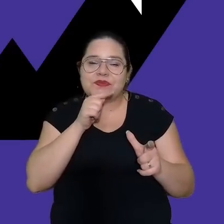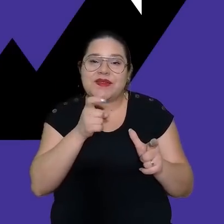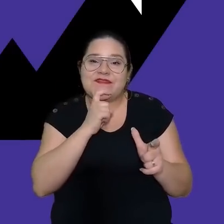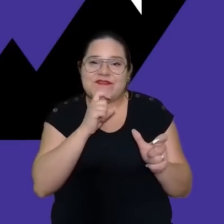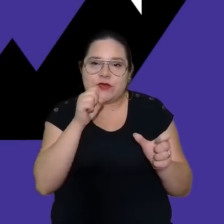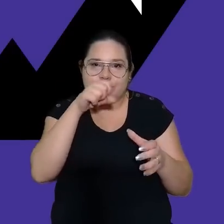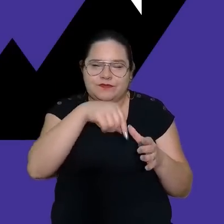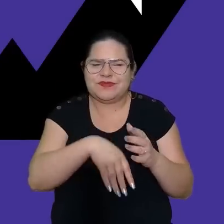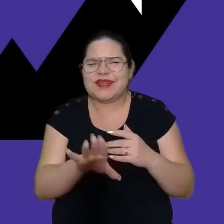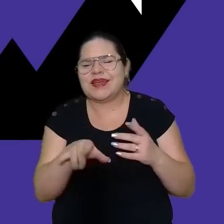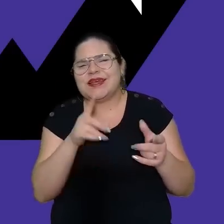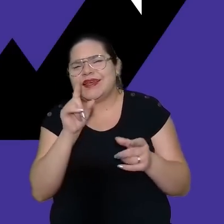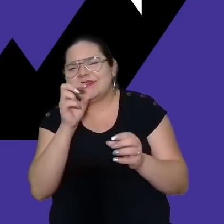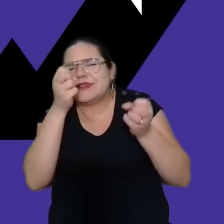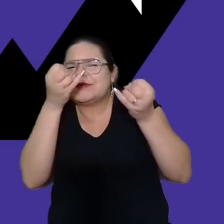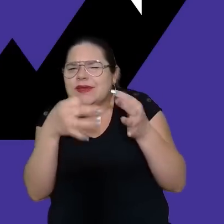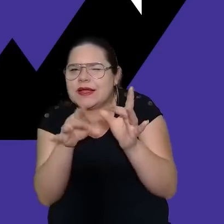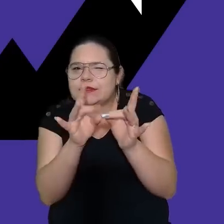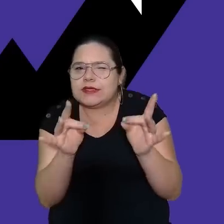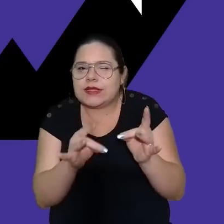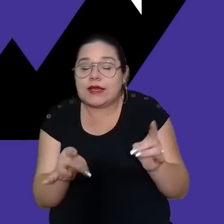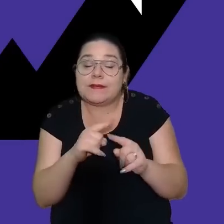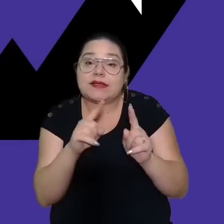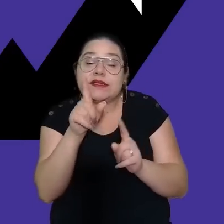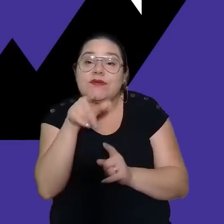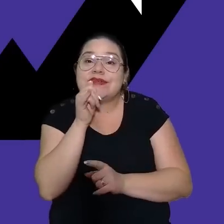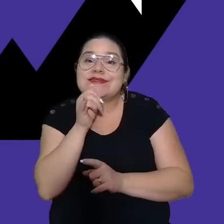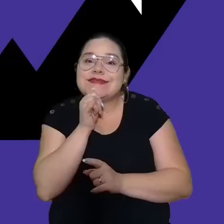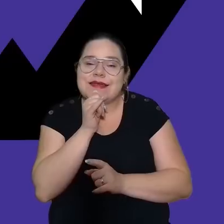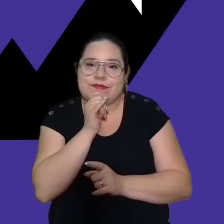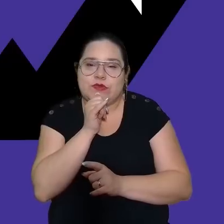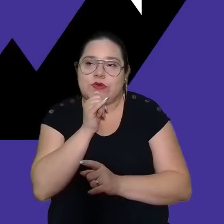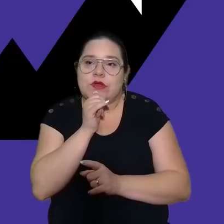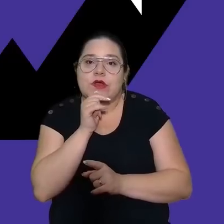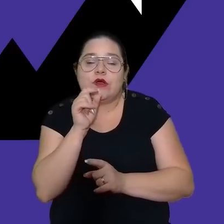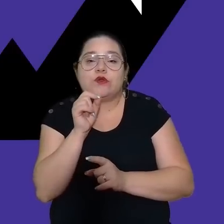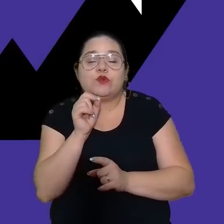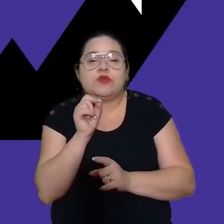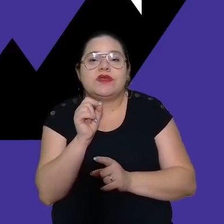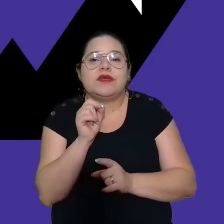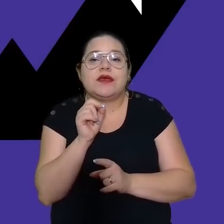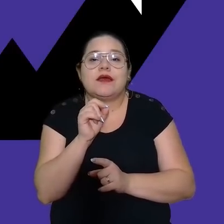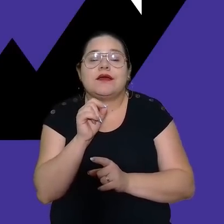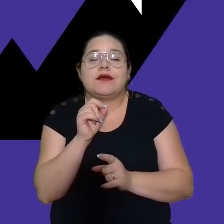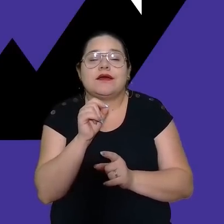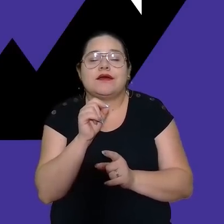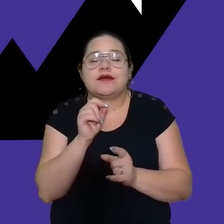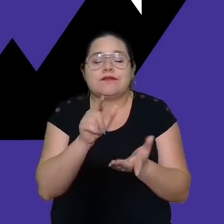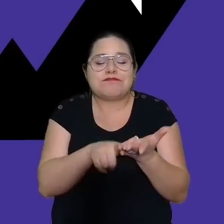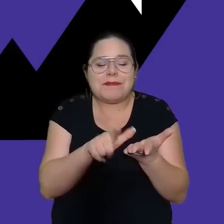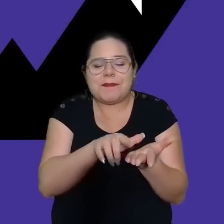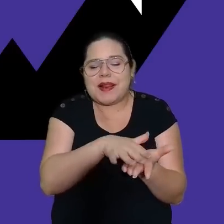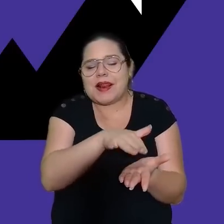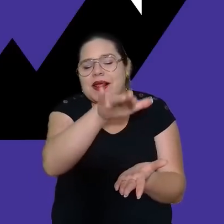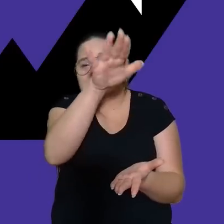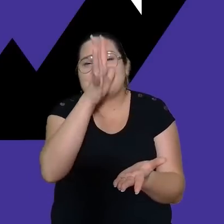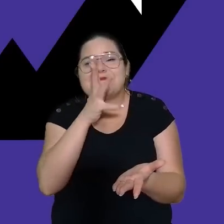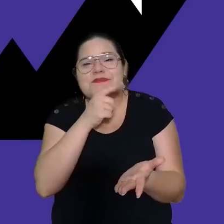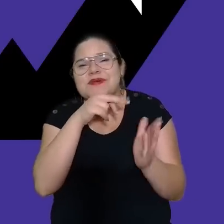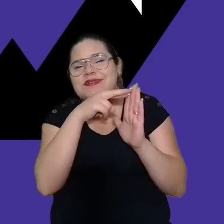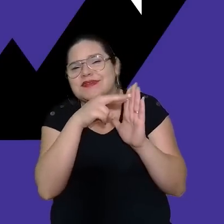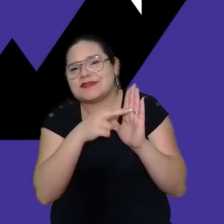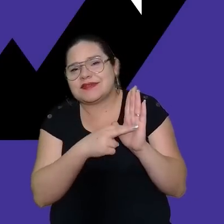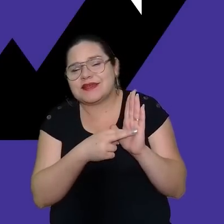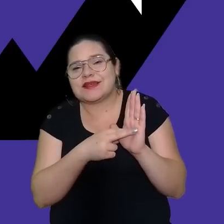num pequeno detalhe, mas é um exemplo do que a burocracia brasileira acaba levando de